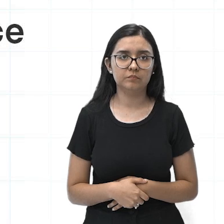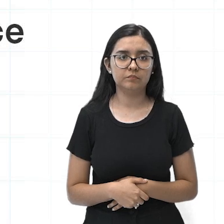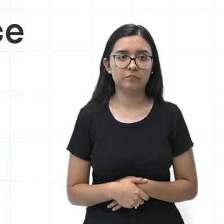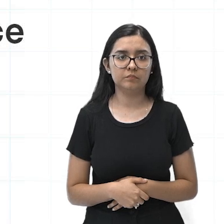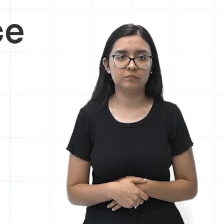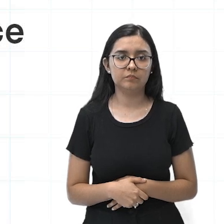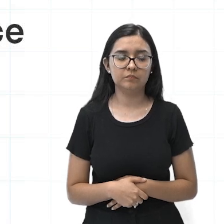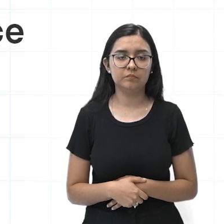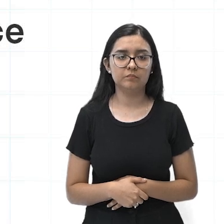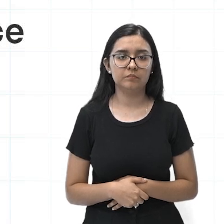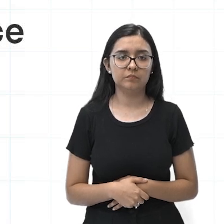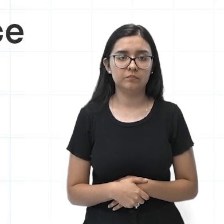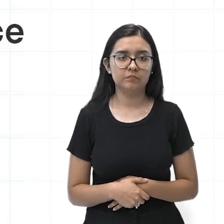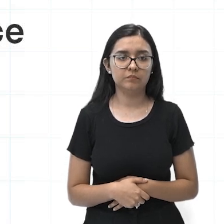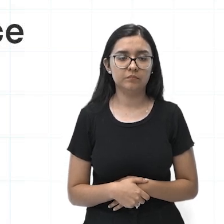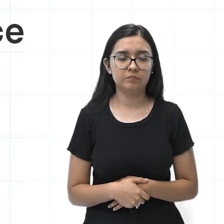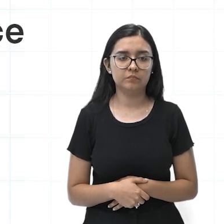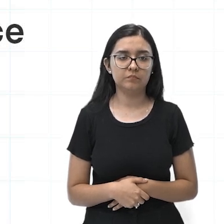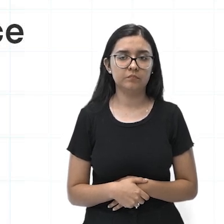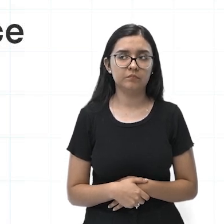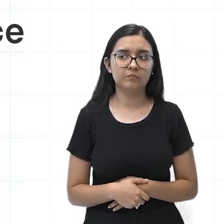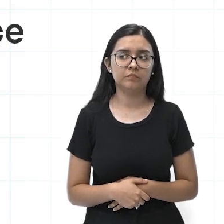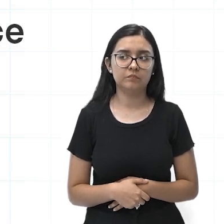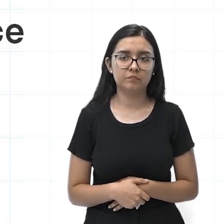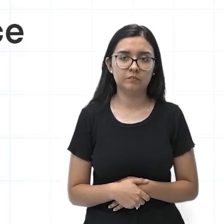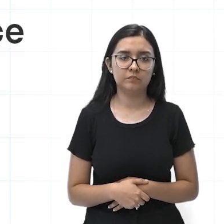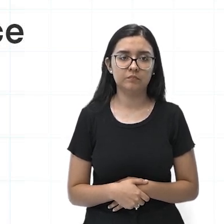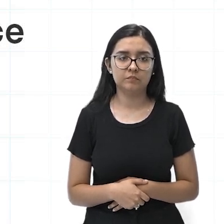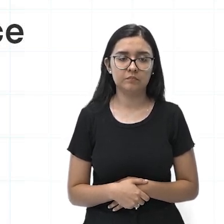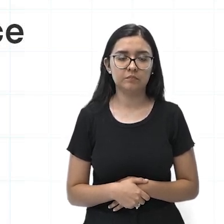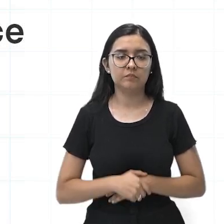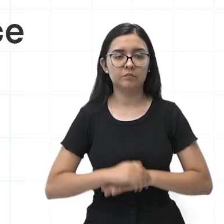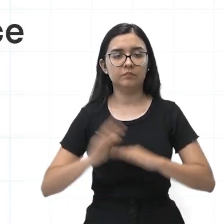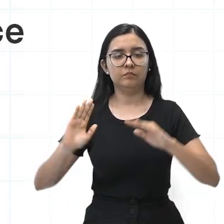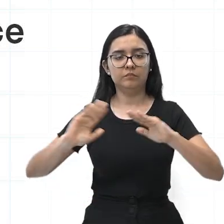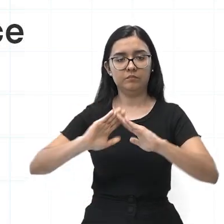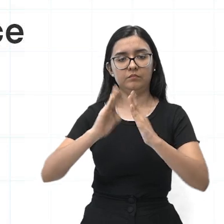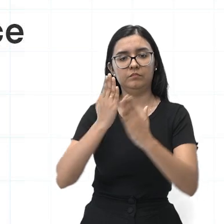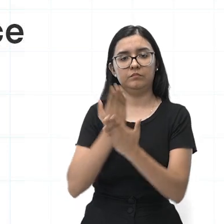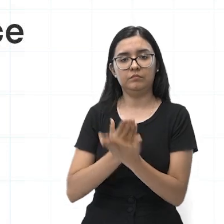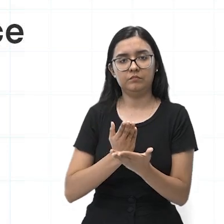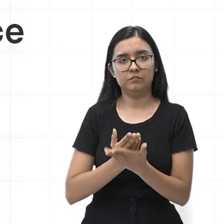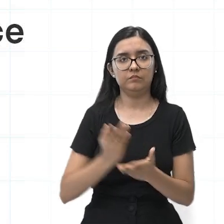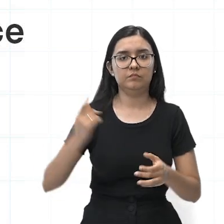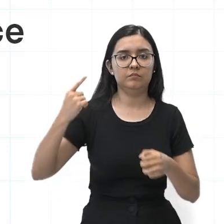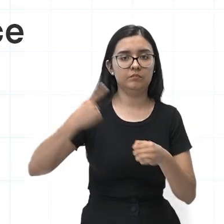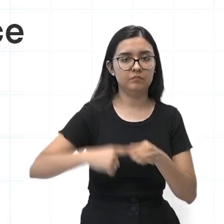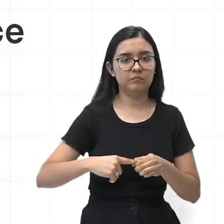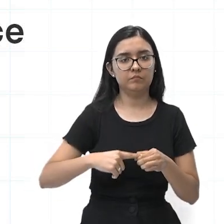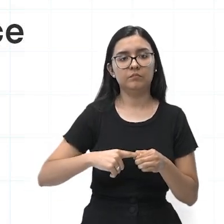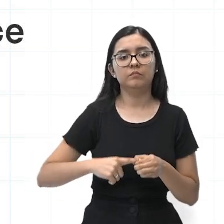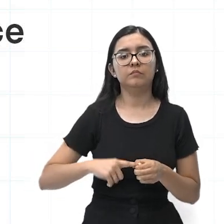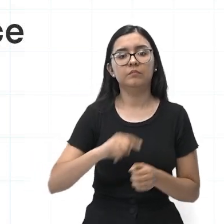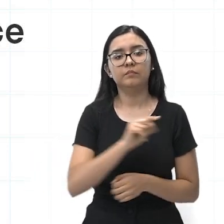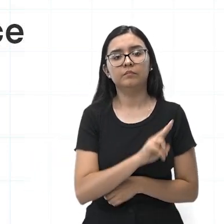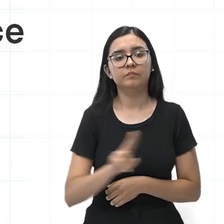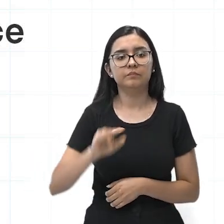tá? Jardim das Flores, Municipal School. Então, a escola municipal Jardim das Flores,